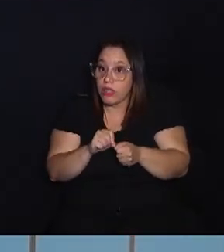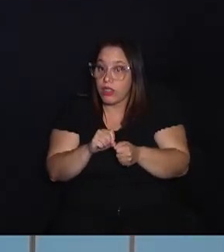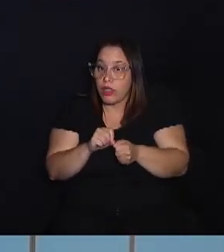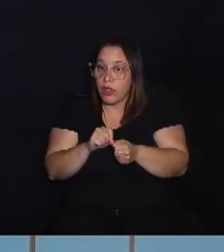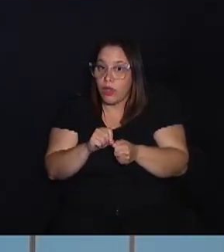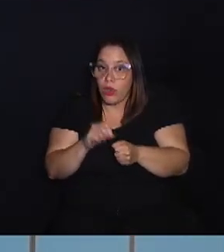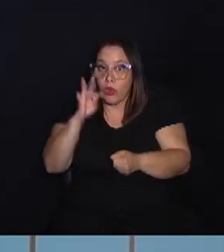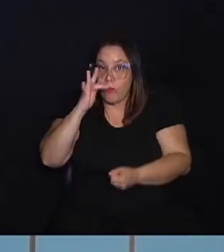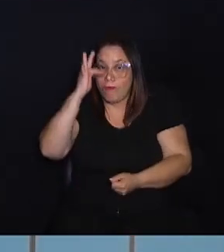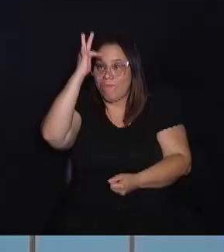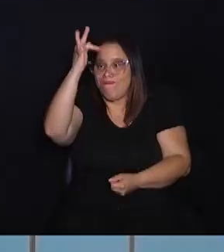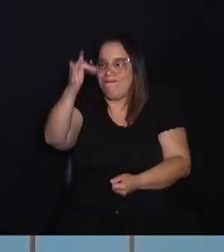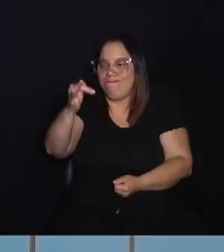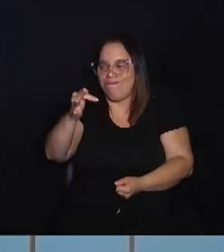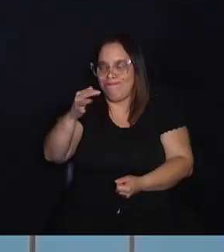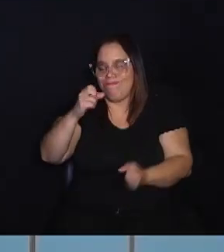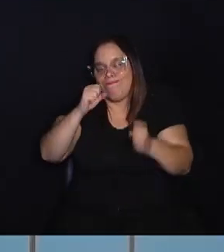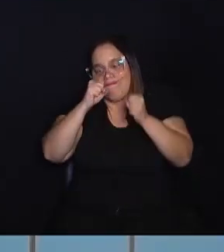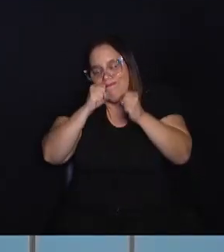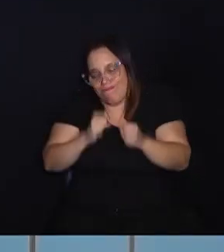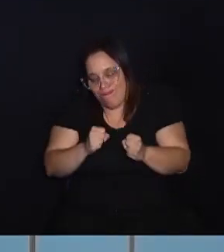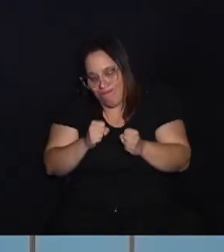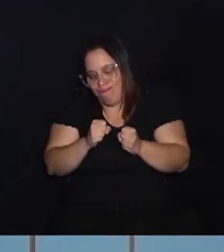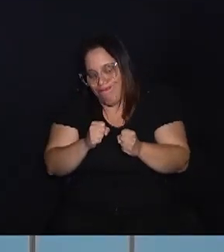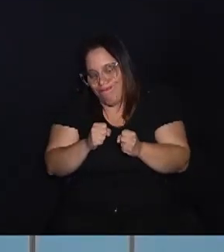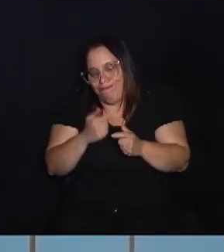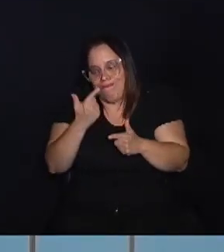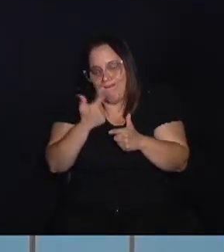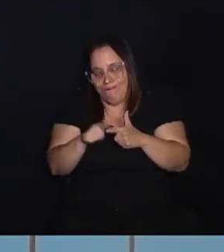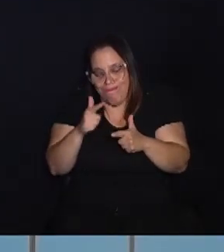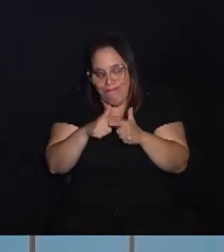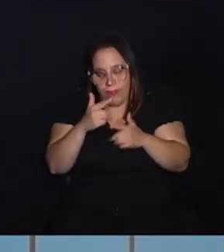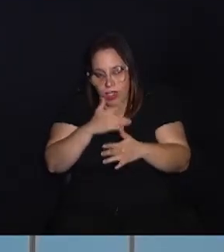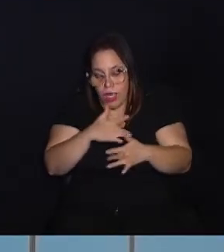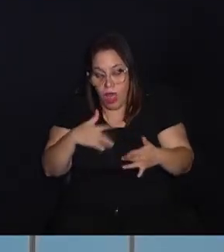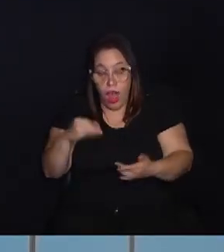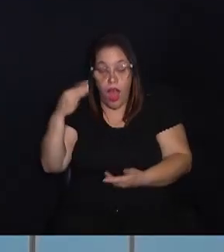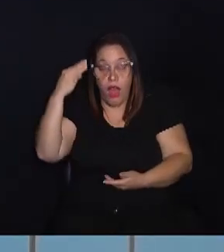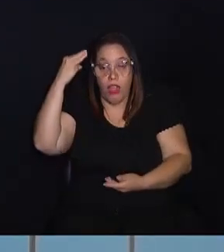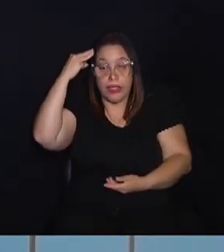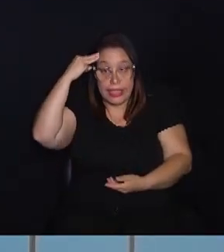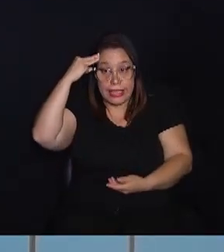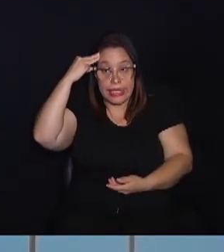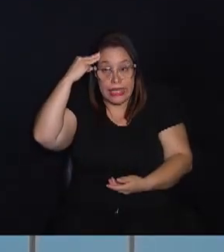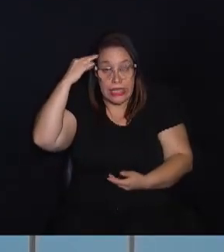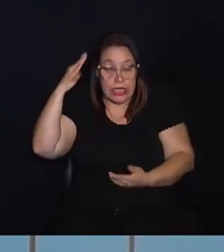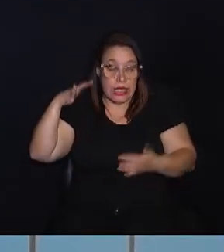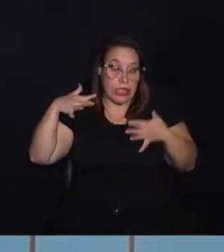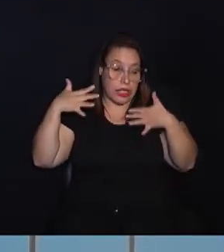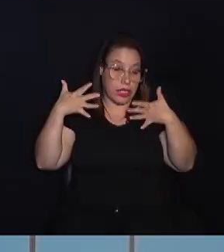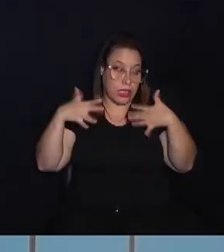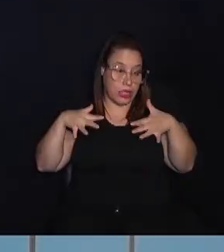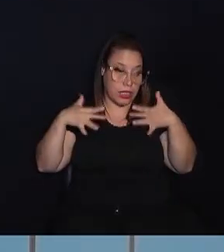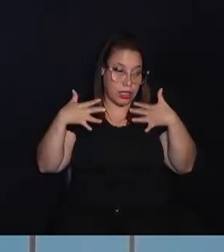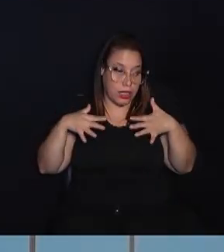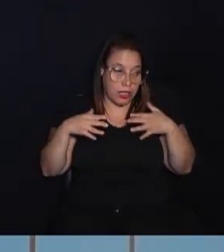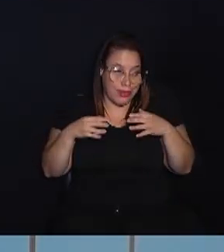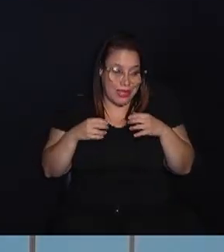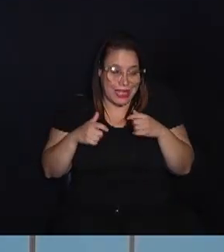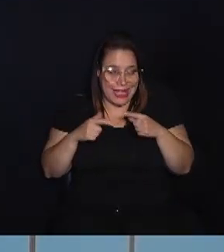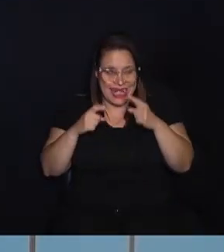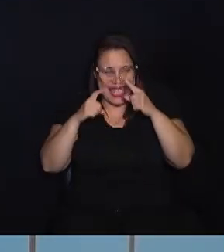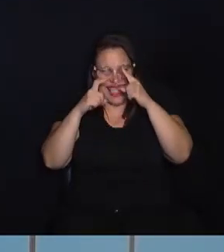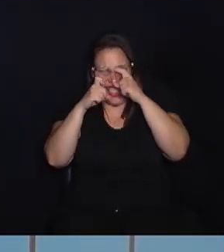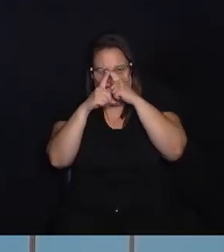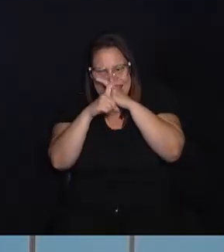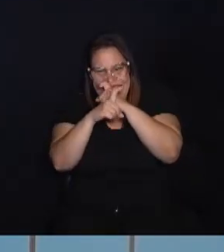no futuro pode ocasionar um problema de saúde mental no seu filho e que aí a solução vai ser complexa